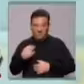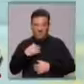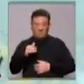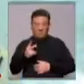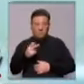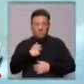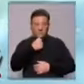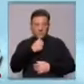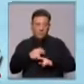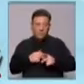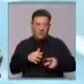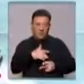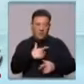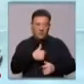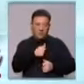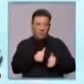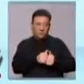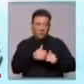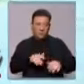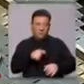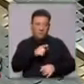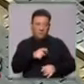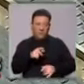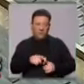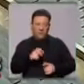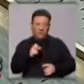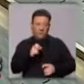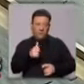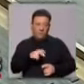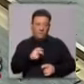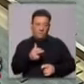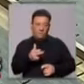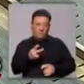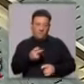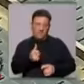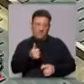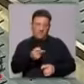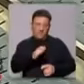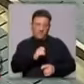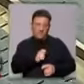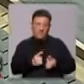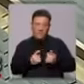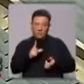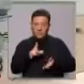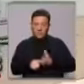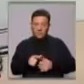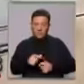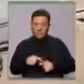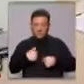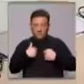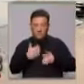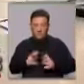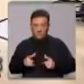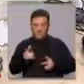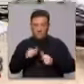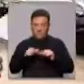mudar de área e neste momento sou consultor informático na nova base. Alguns projetos que somos nós desenvolvemos, alguns